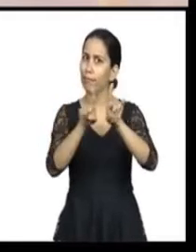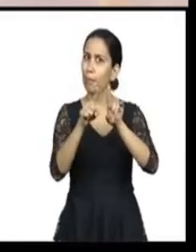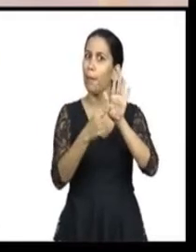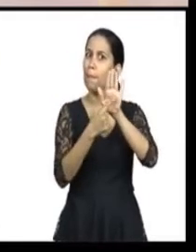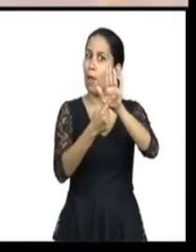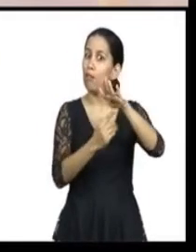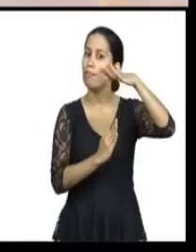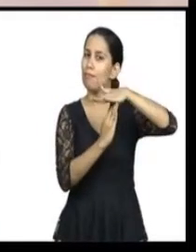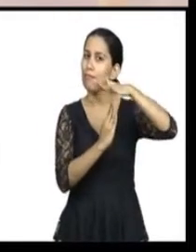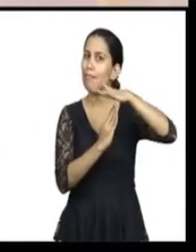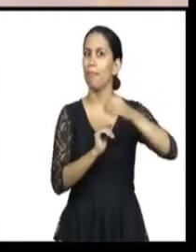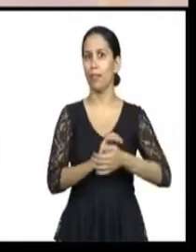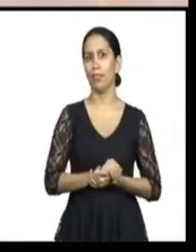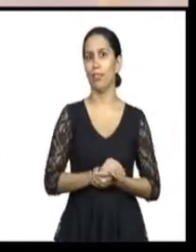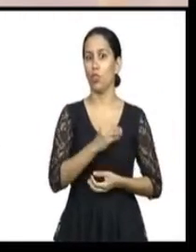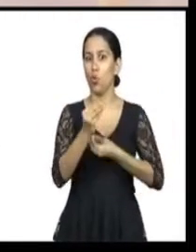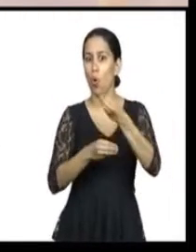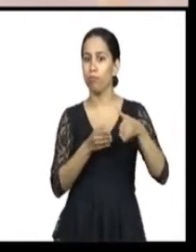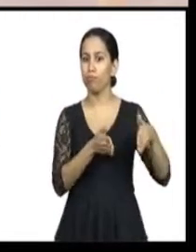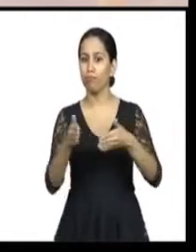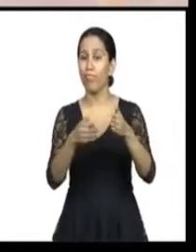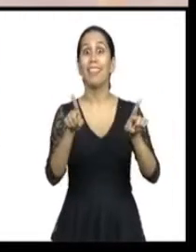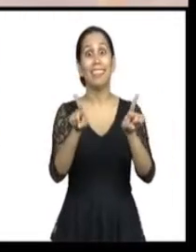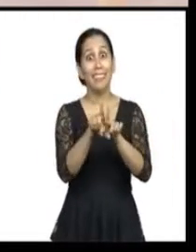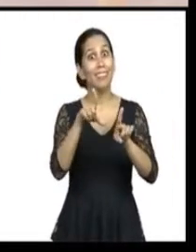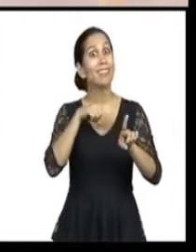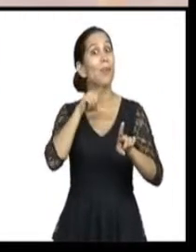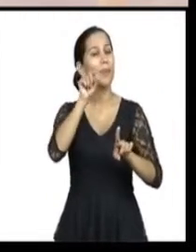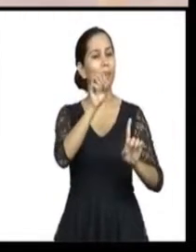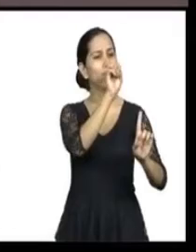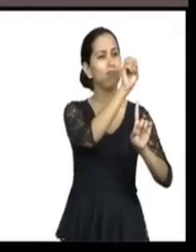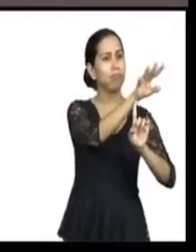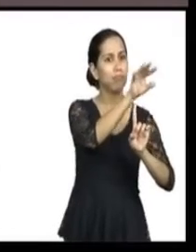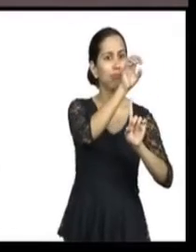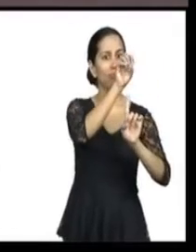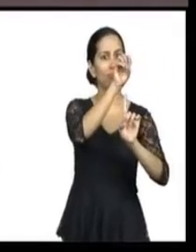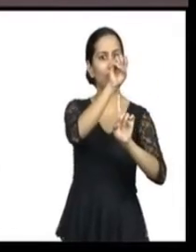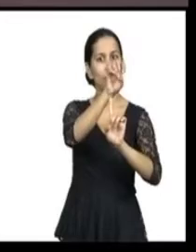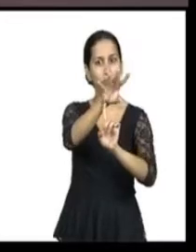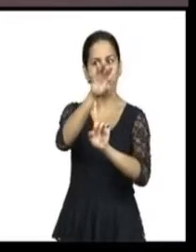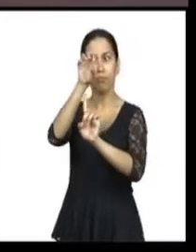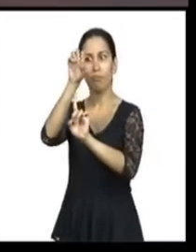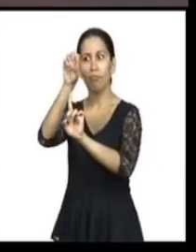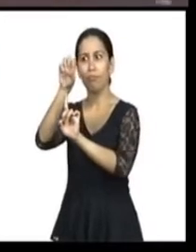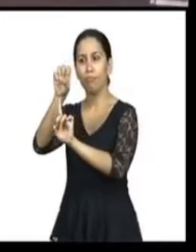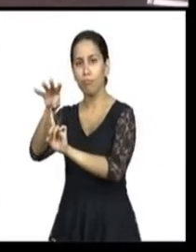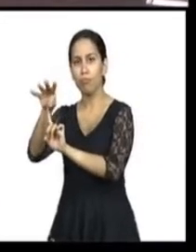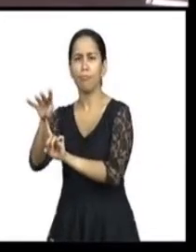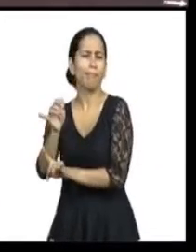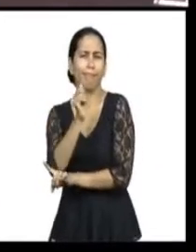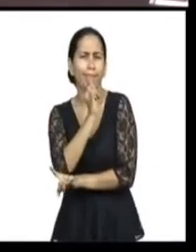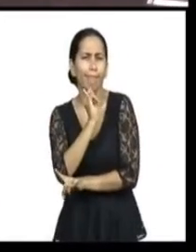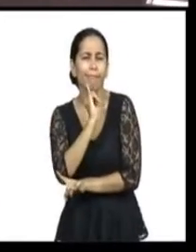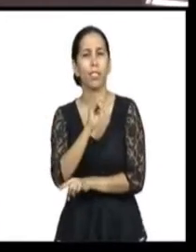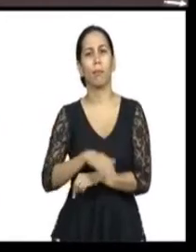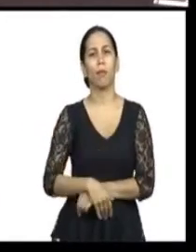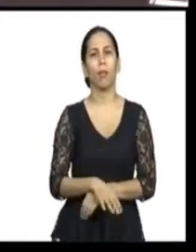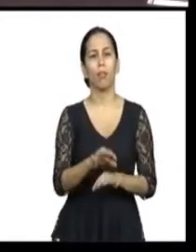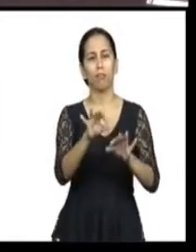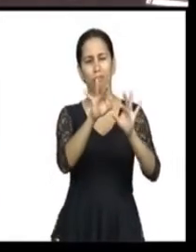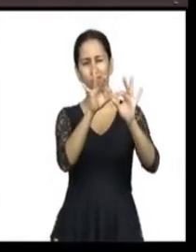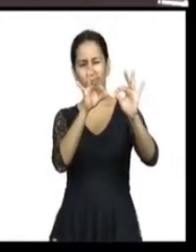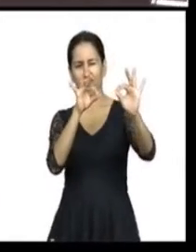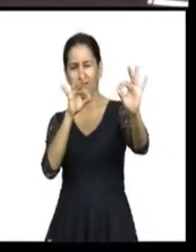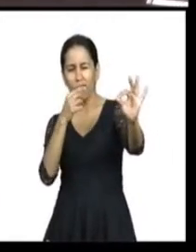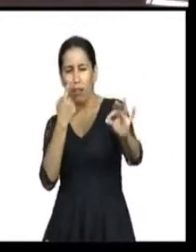são refletivos para que possam ser bem vistos até de noite. Quer ver? Todos eles podem ser vistos bem de longe e não deixam dúvidas